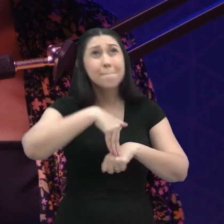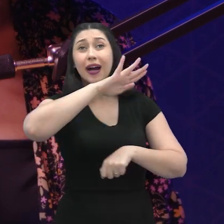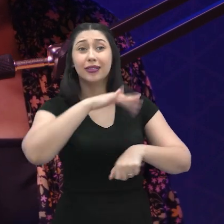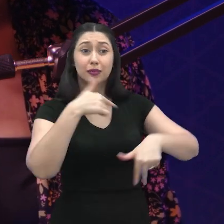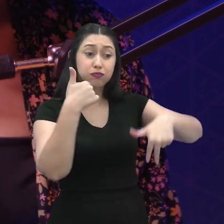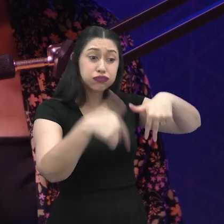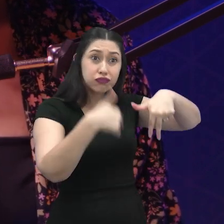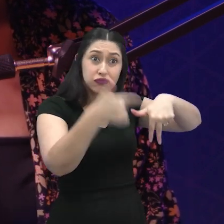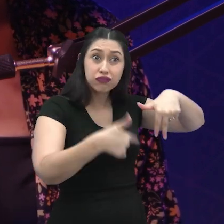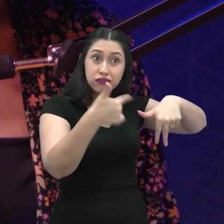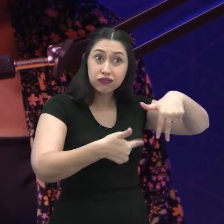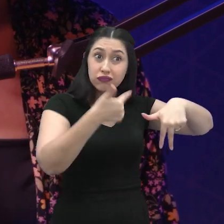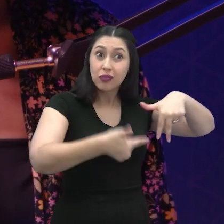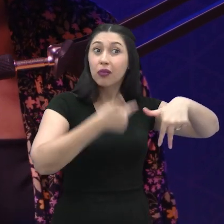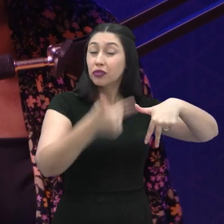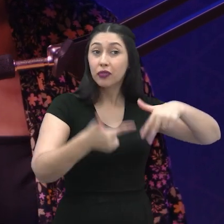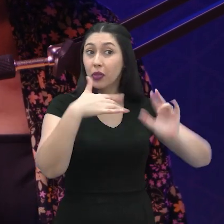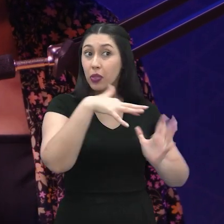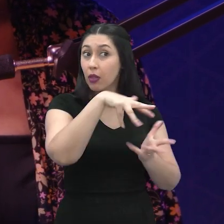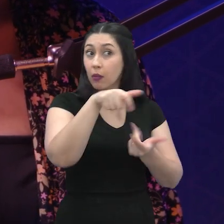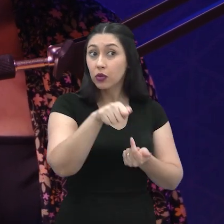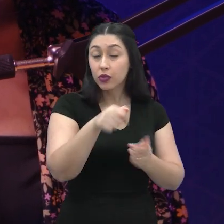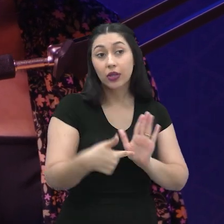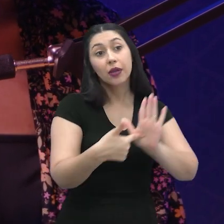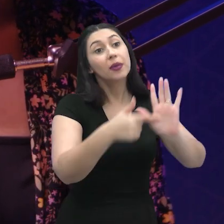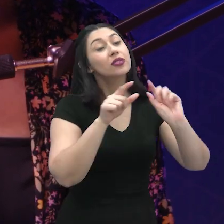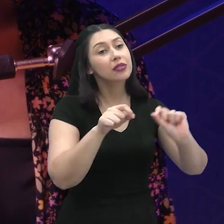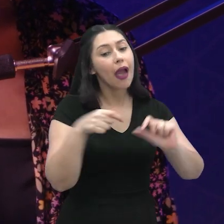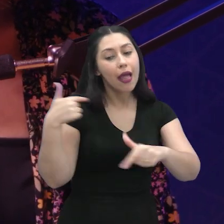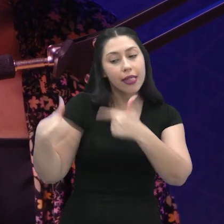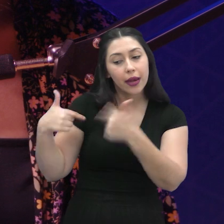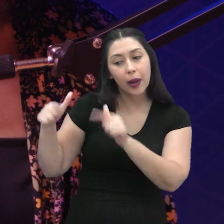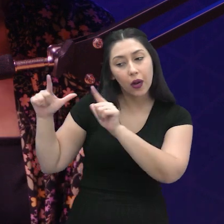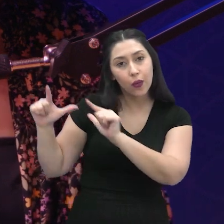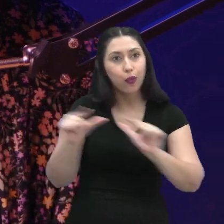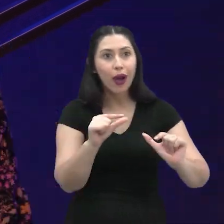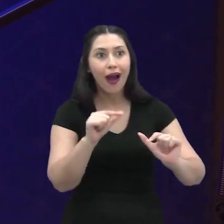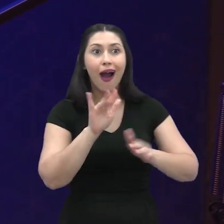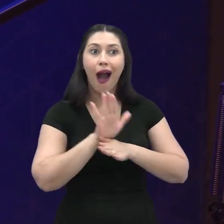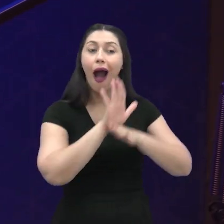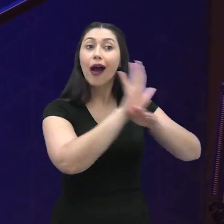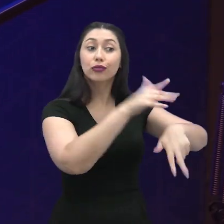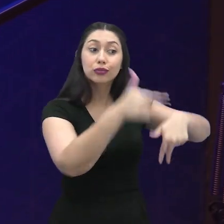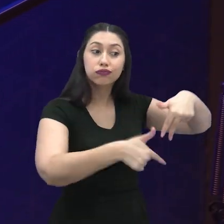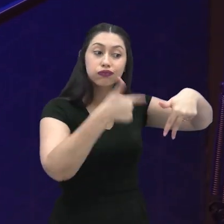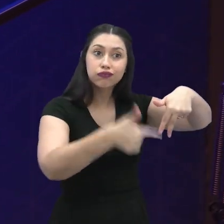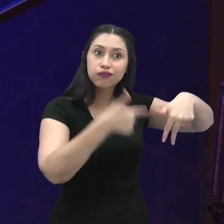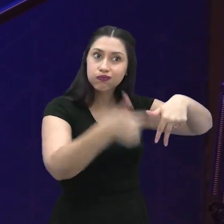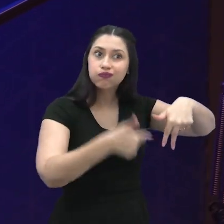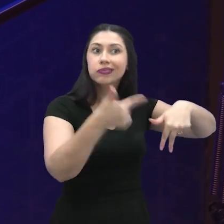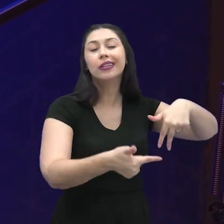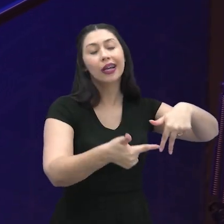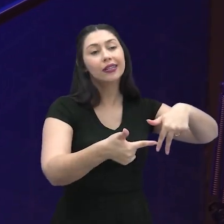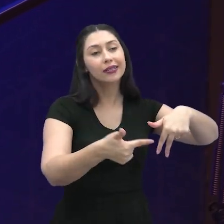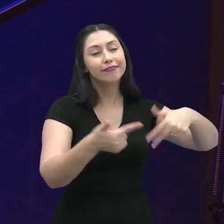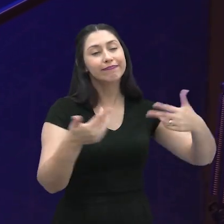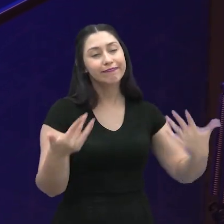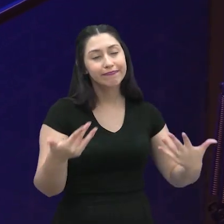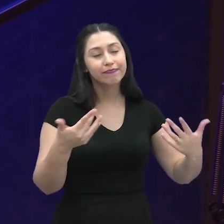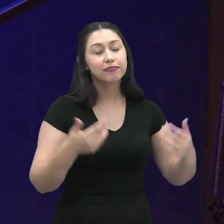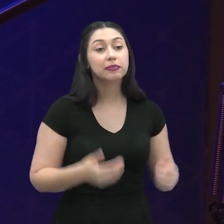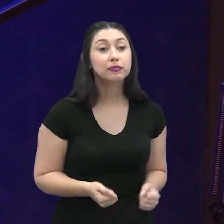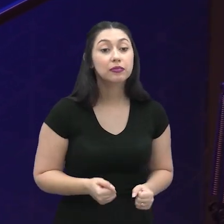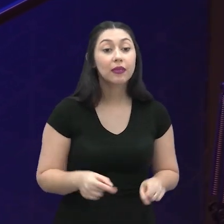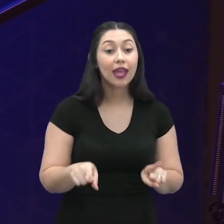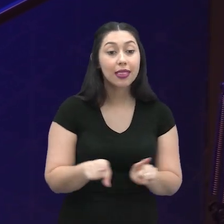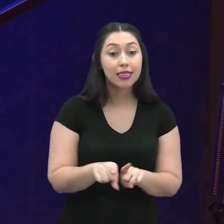do mundo, mostrando que jornadas mais curtas não são apenas viáveis, mas também estratégicas. Então, que foi